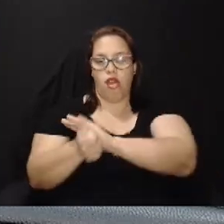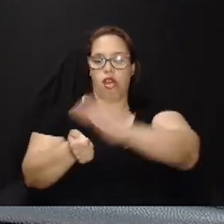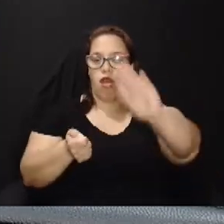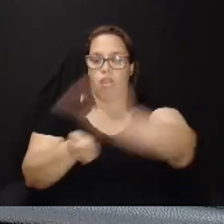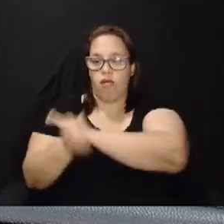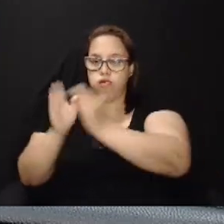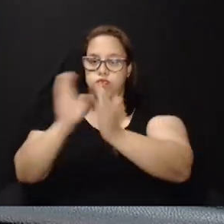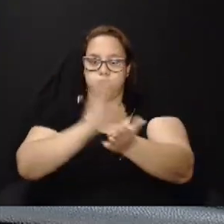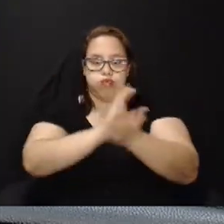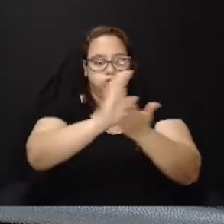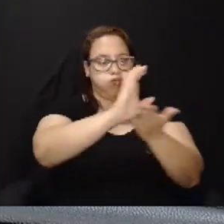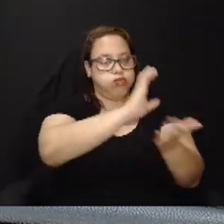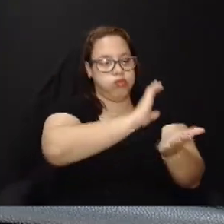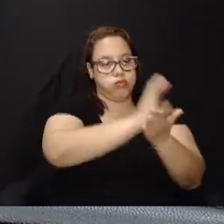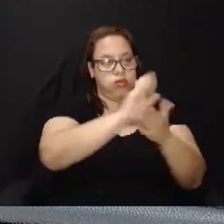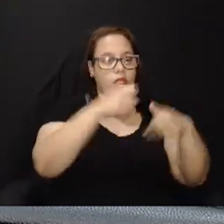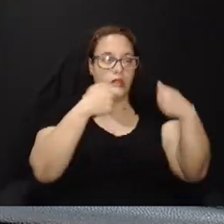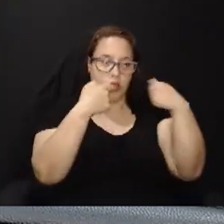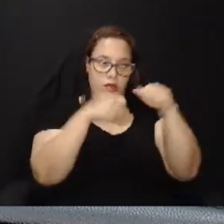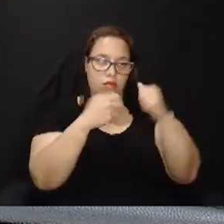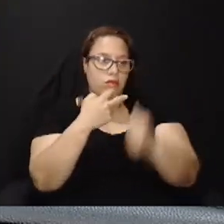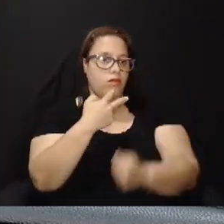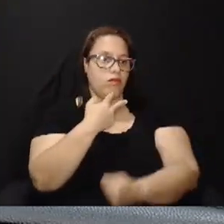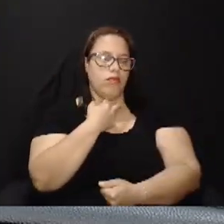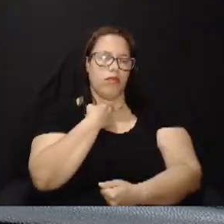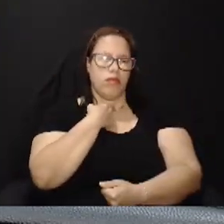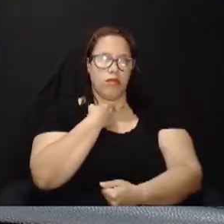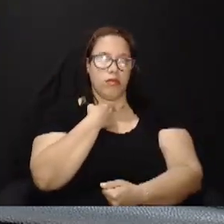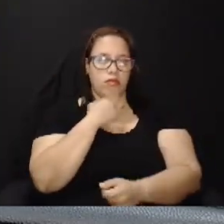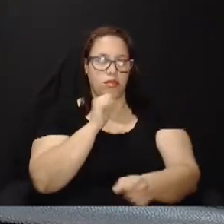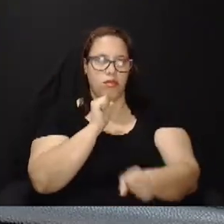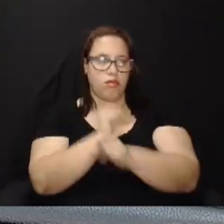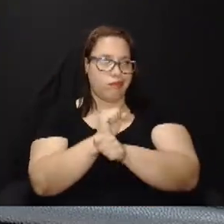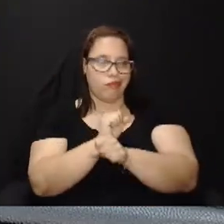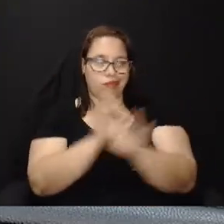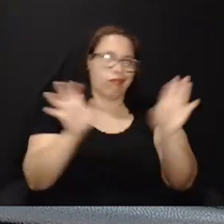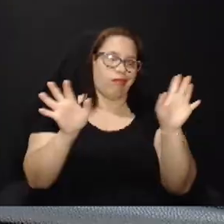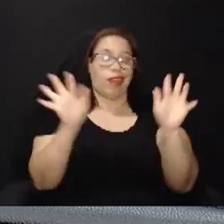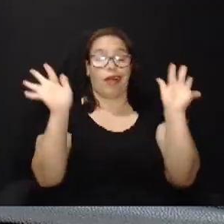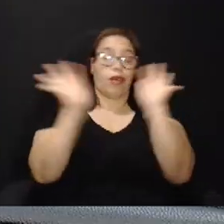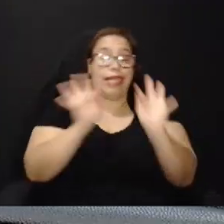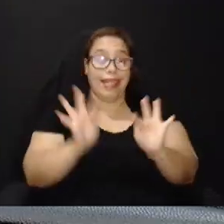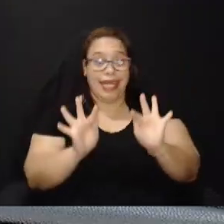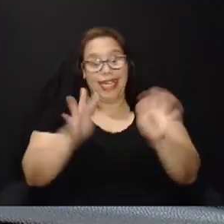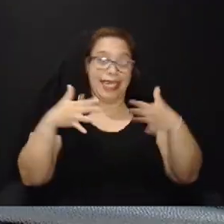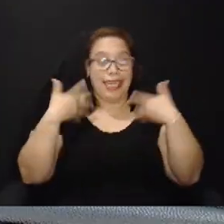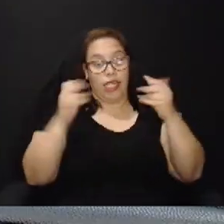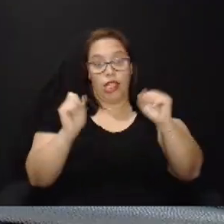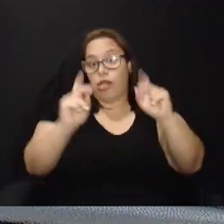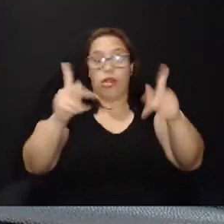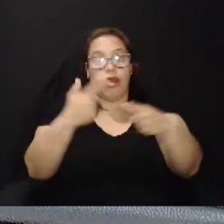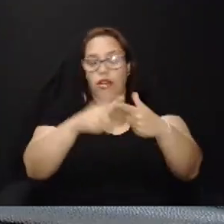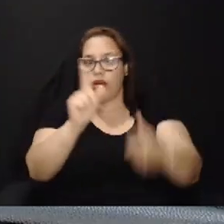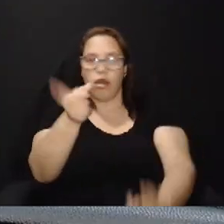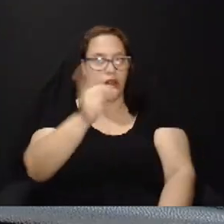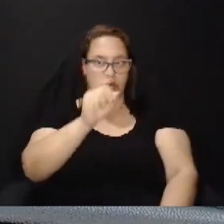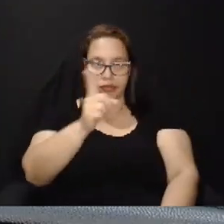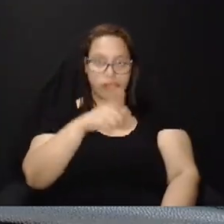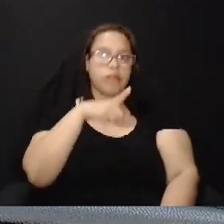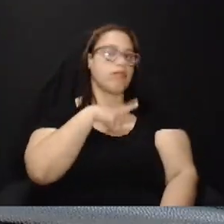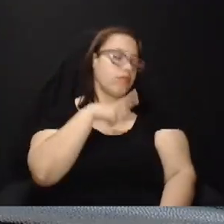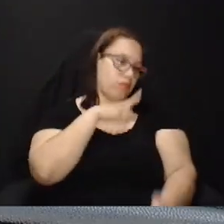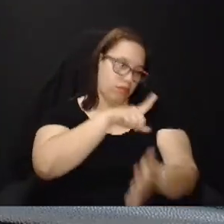ser feita. Então nós também não podemos ficar, né, totalmente felizes e contentes, tá tudo resolvido. Não, tem muita coisa para se